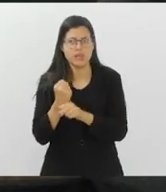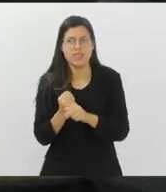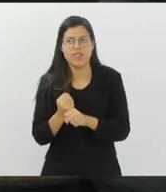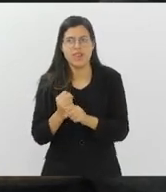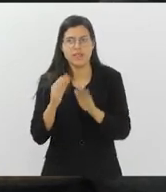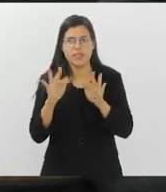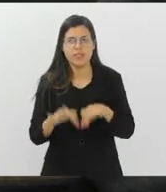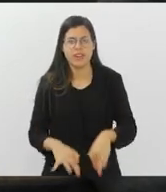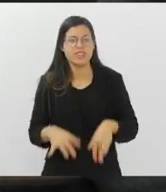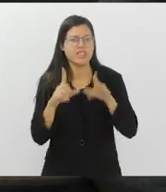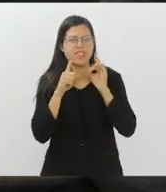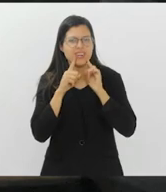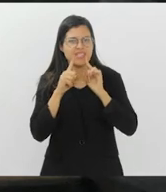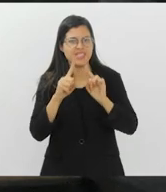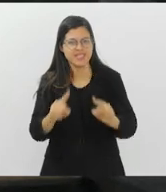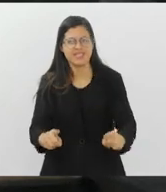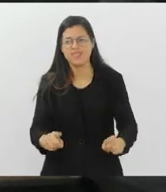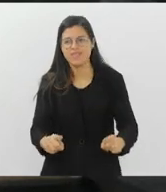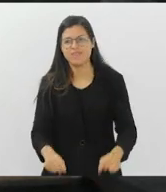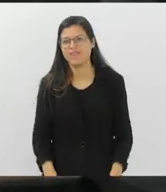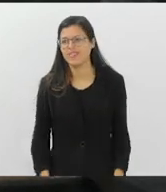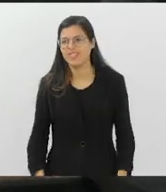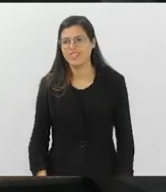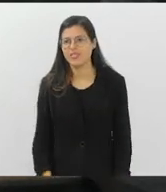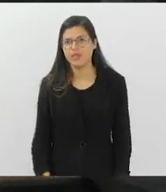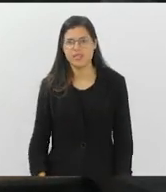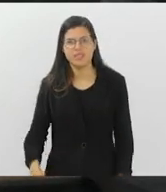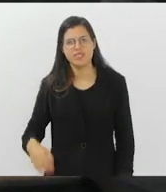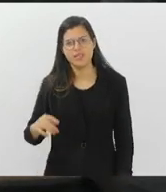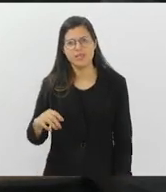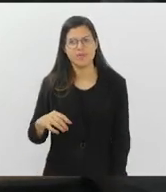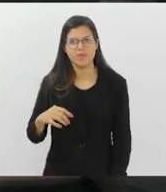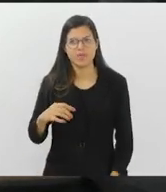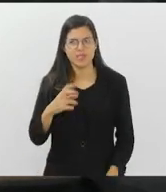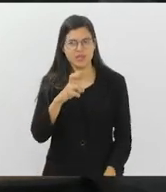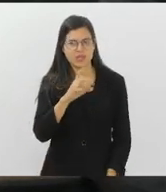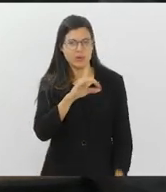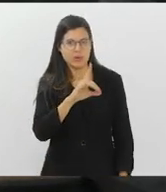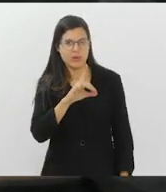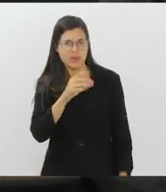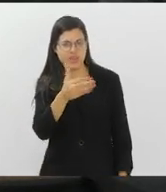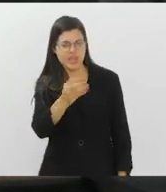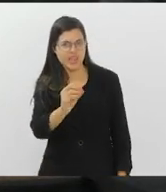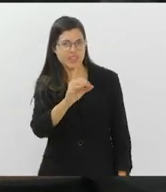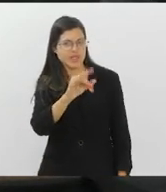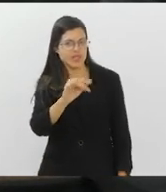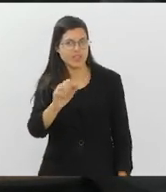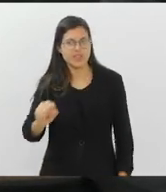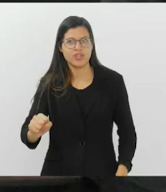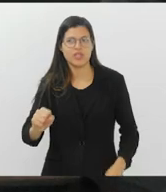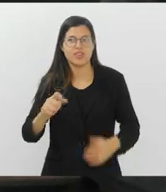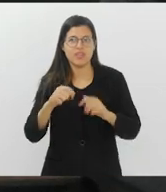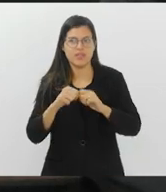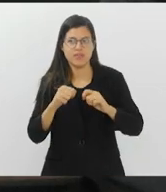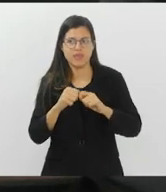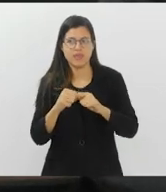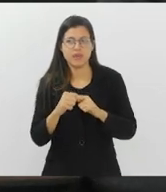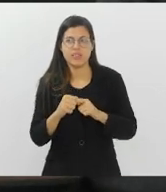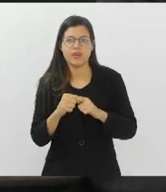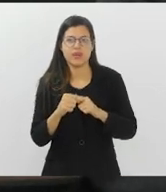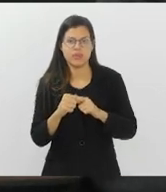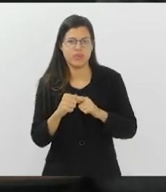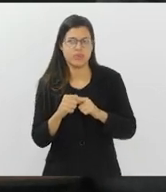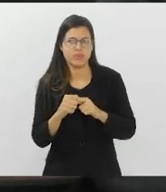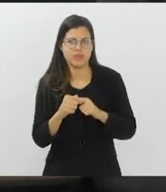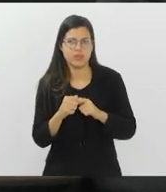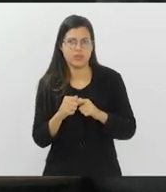Agora, o atendimento é feito de imediato, ou seja, 5, 10 dias a solução é feita, e aí nós não temos, tem as sanções que